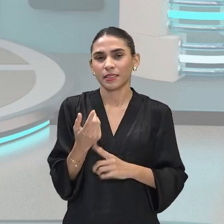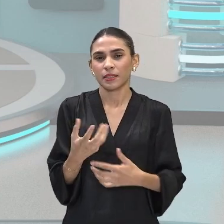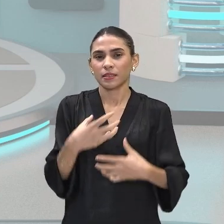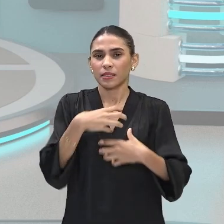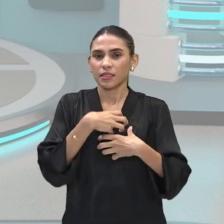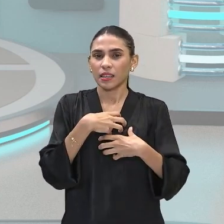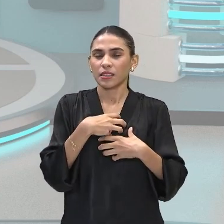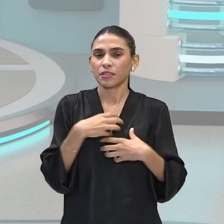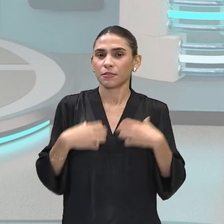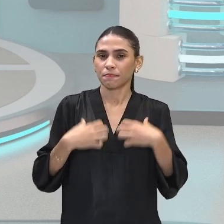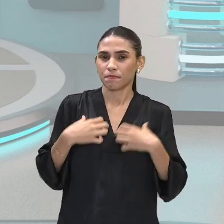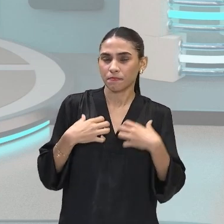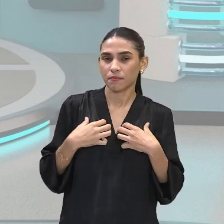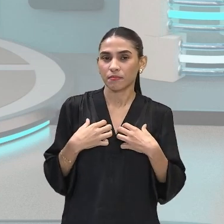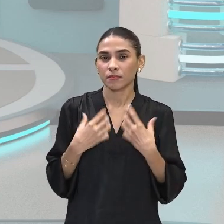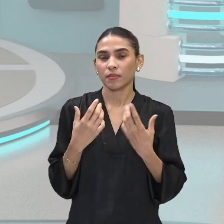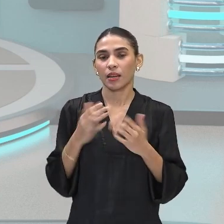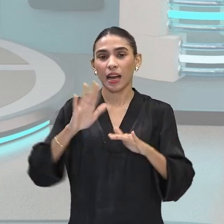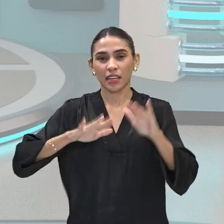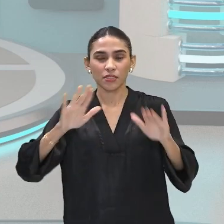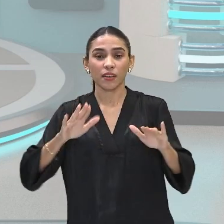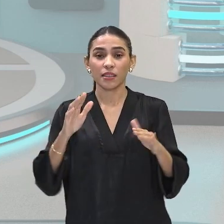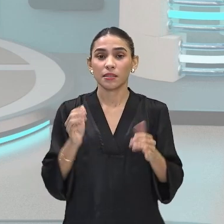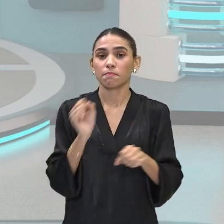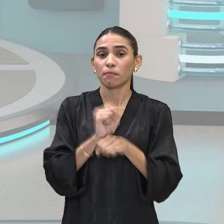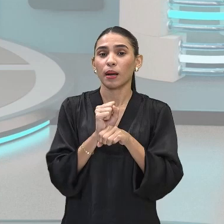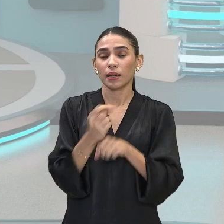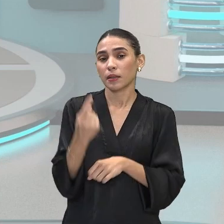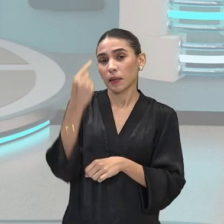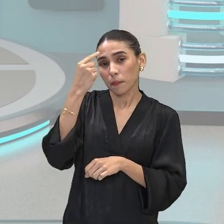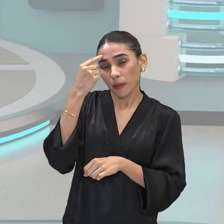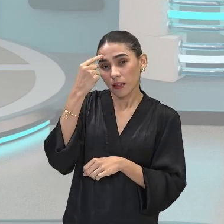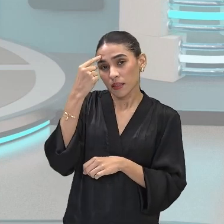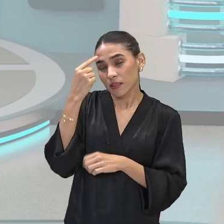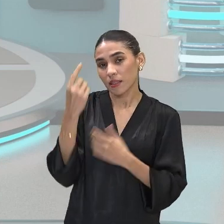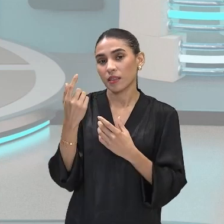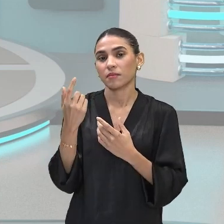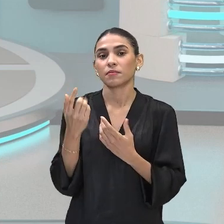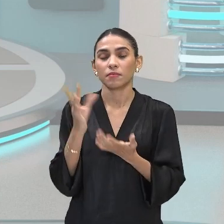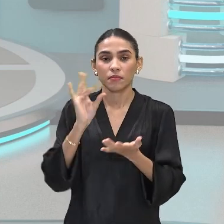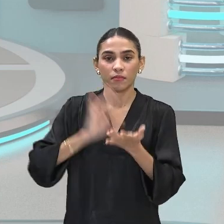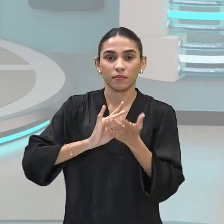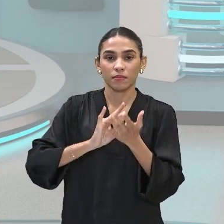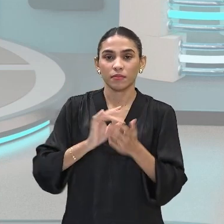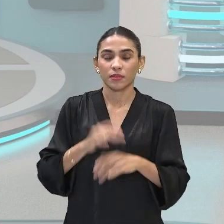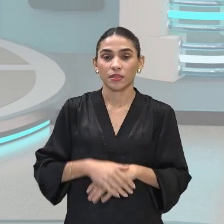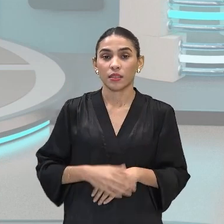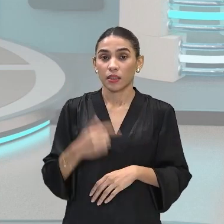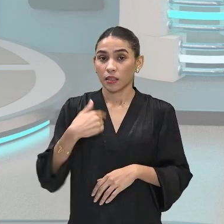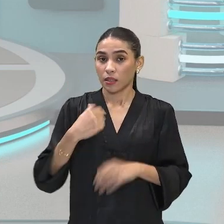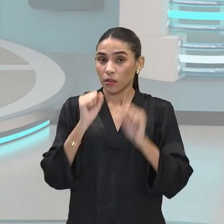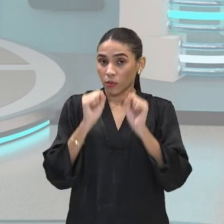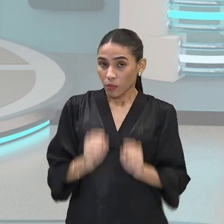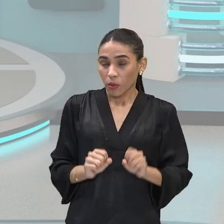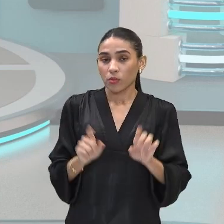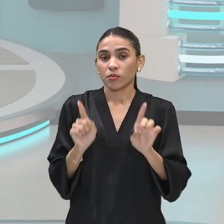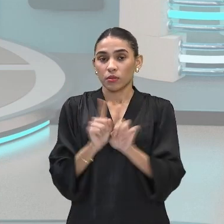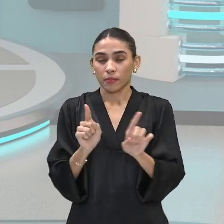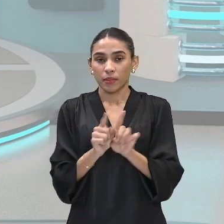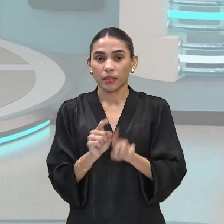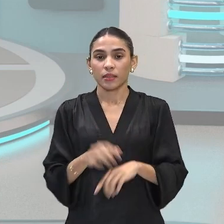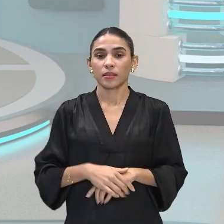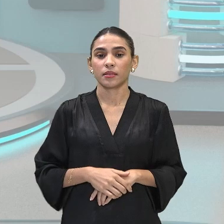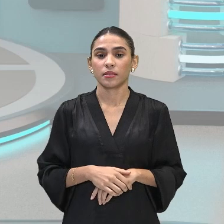conforto, elas nos trazem essa reflexão, esse olhar de que realmente eu posso me ocupar,